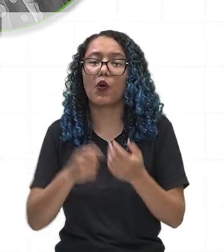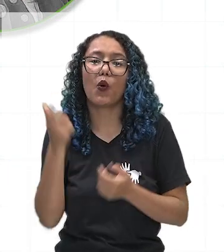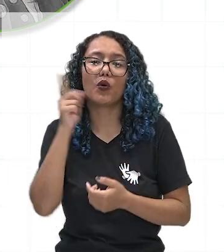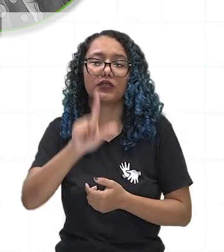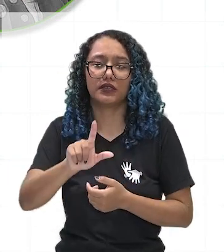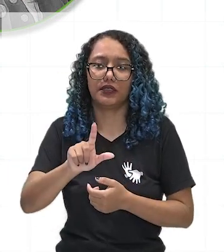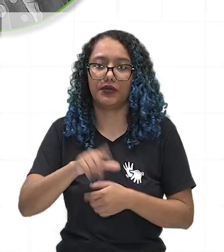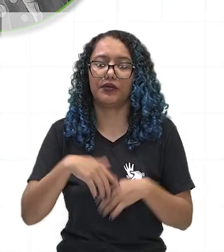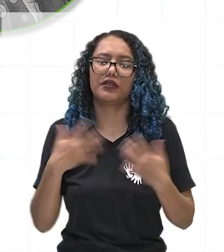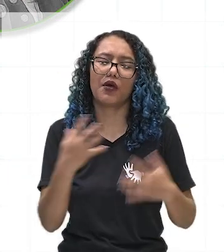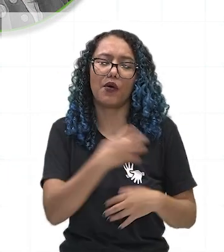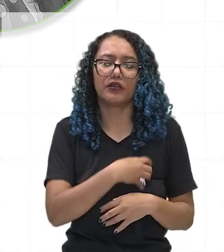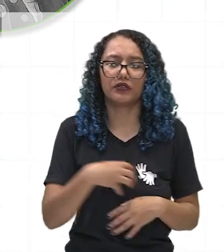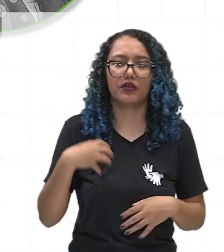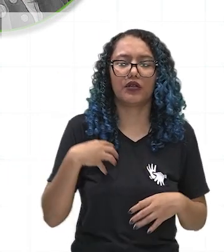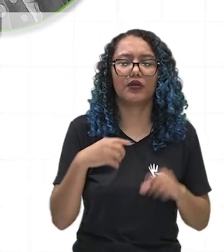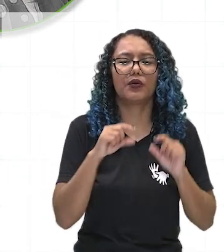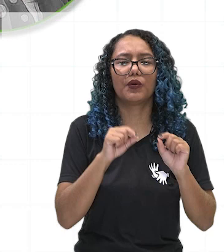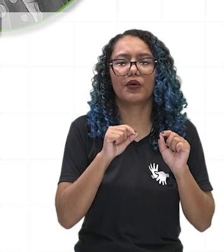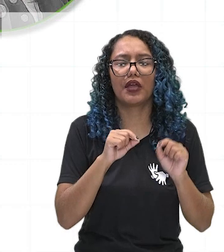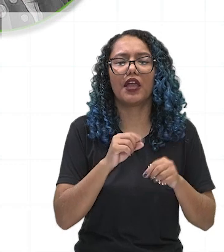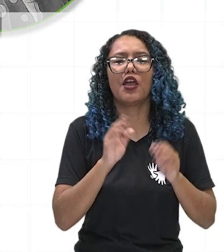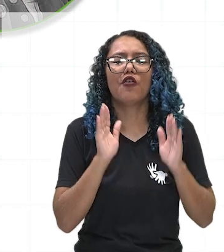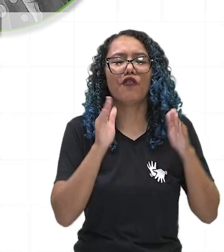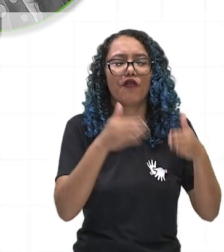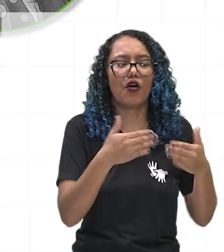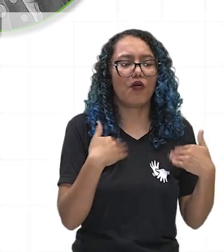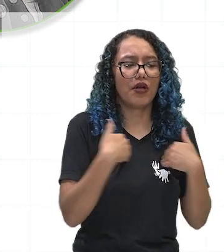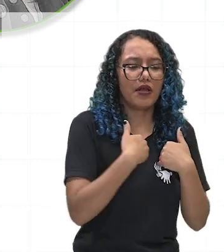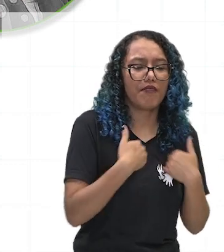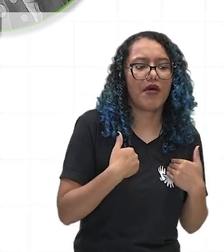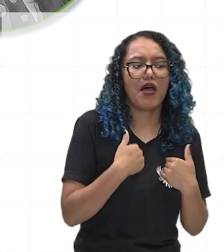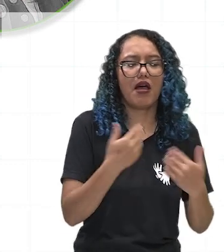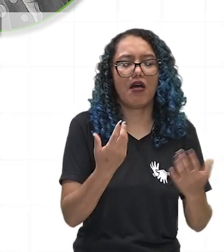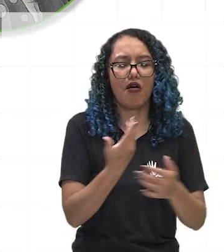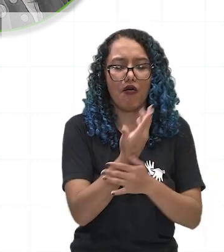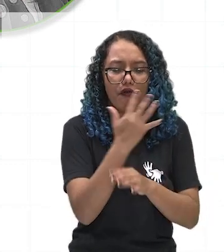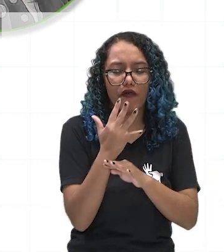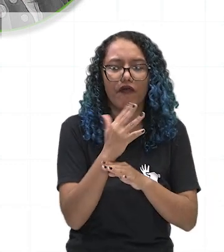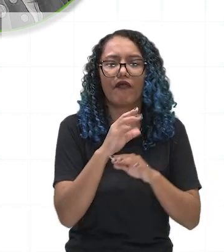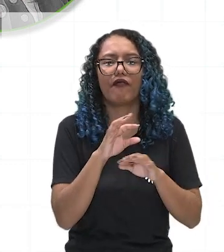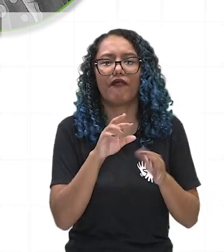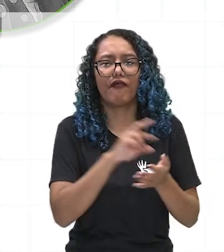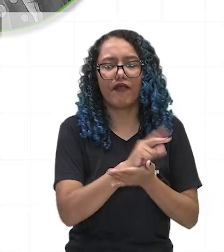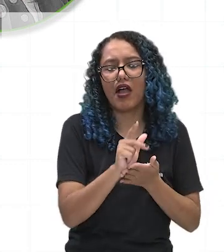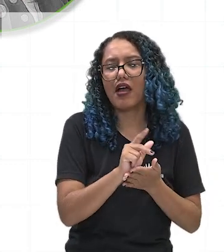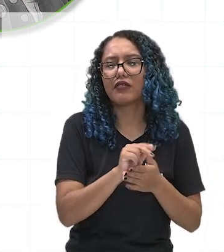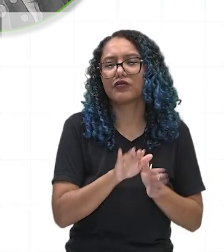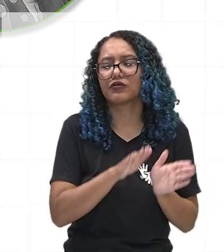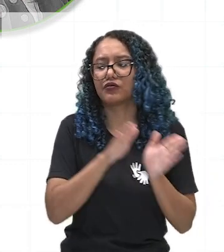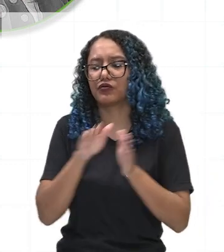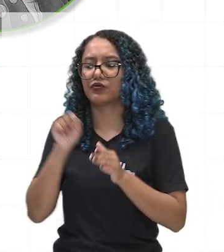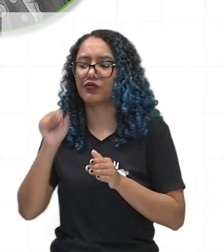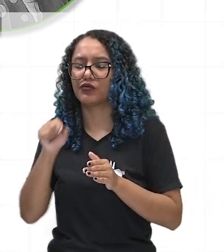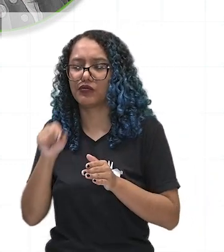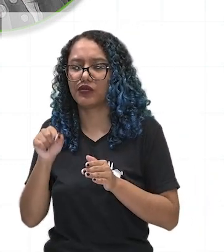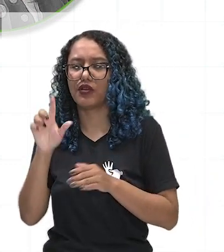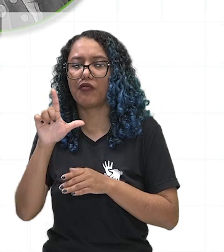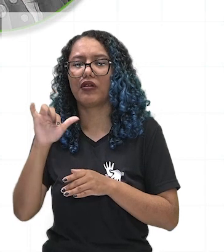Aristóteles estava preocupado ali em classificar, né, os animais, os vegetais, o botânico Linneu, ele